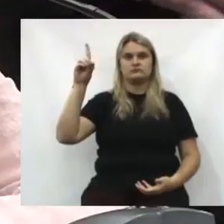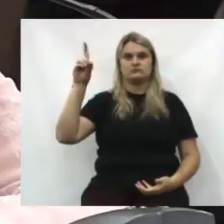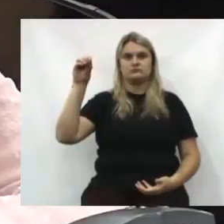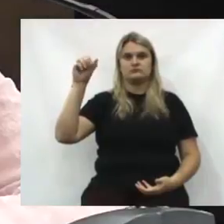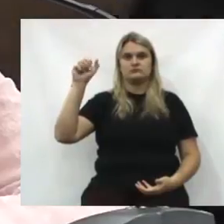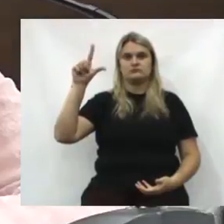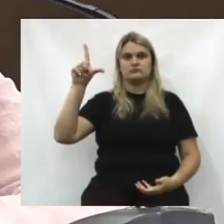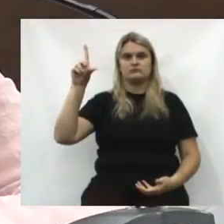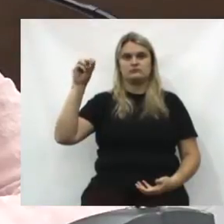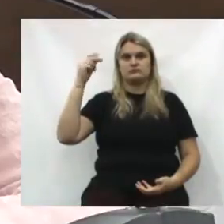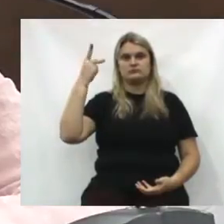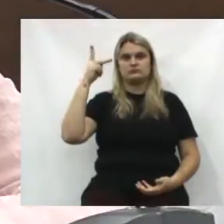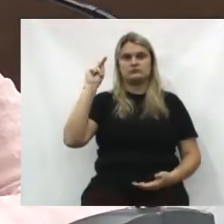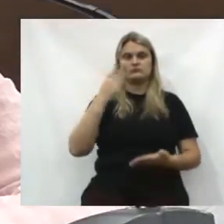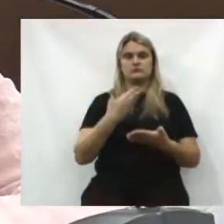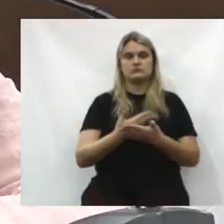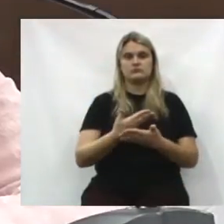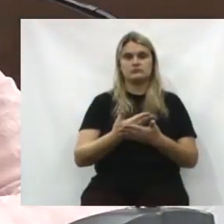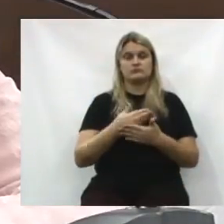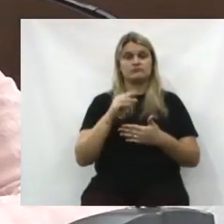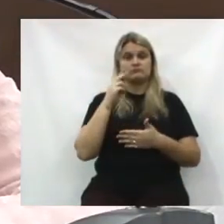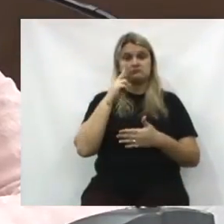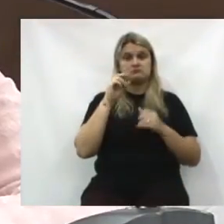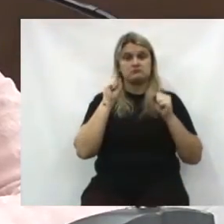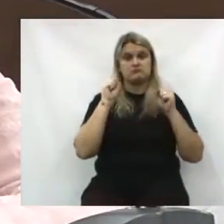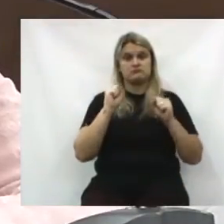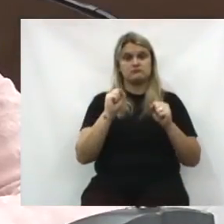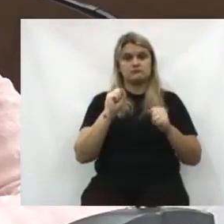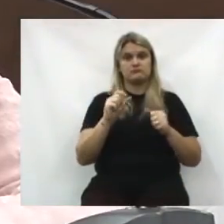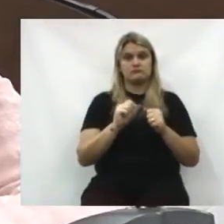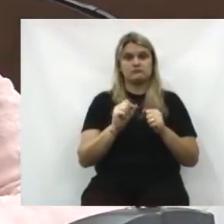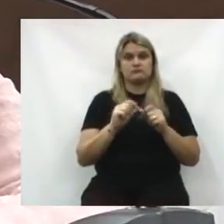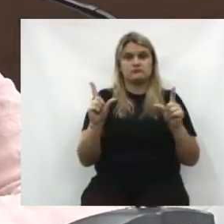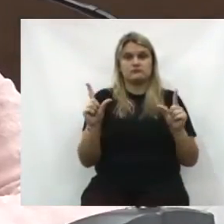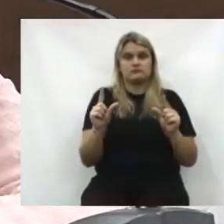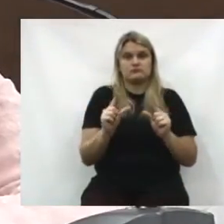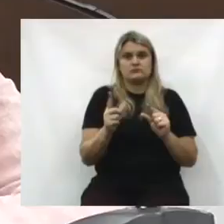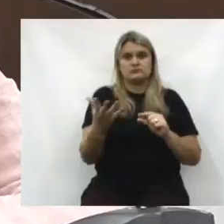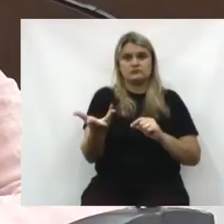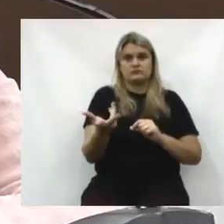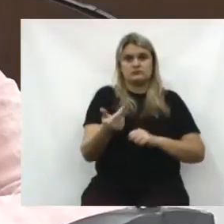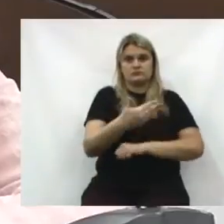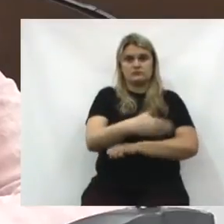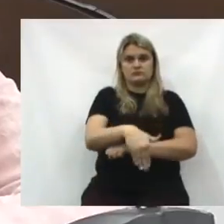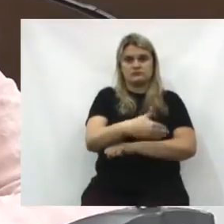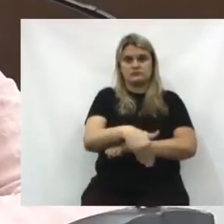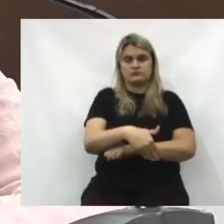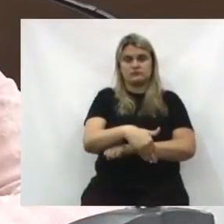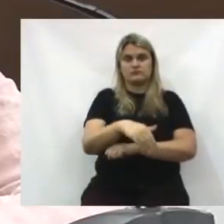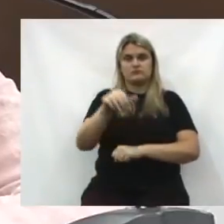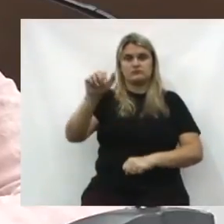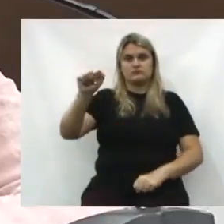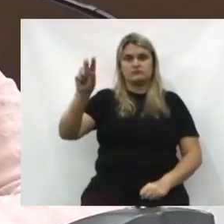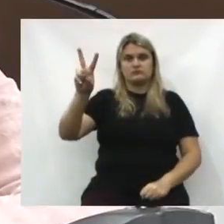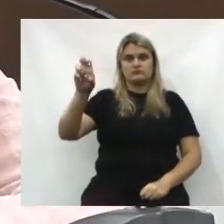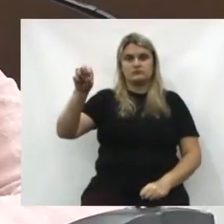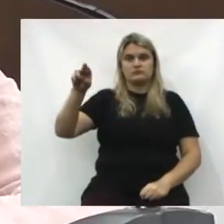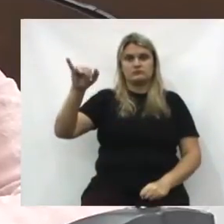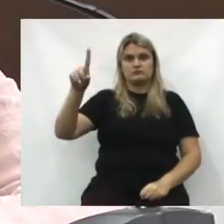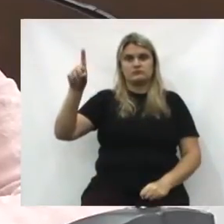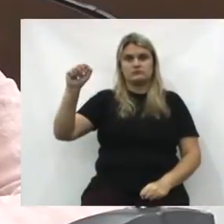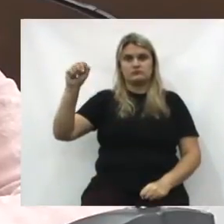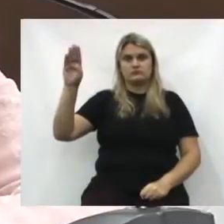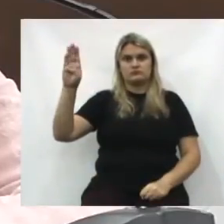senhor Clodoaldo Cleverson Goetz, para que estude a possibilidade de implantar redutores de velocidade